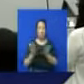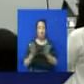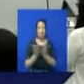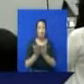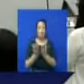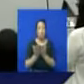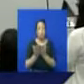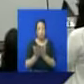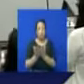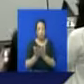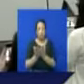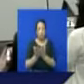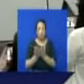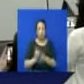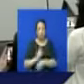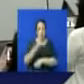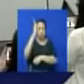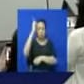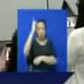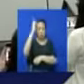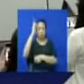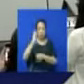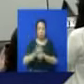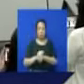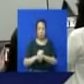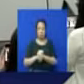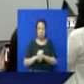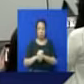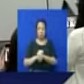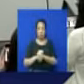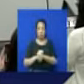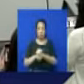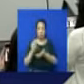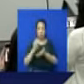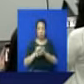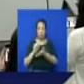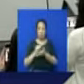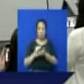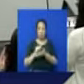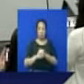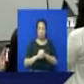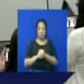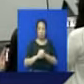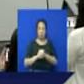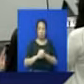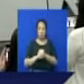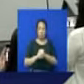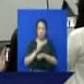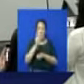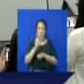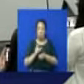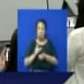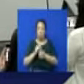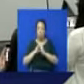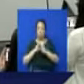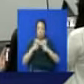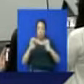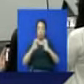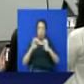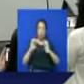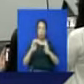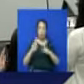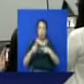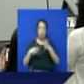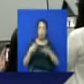Sagrada comentada pelo evangelista Morris Cirulo, que fala de vida financeira, de